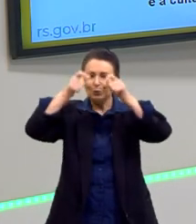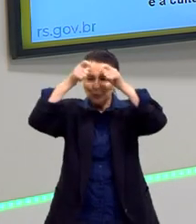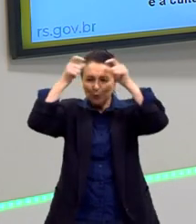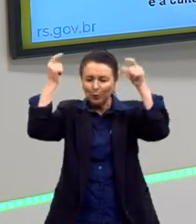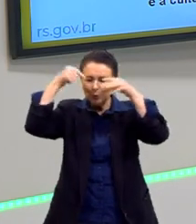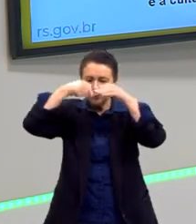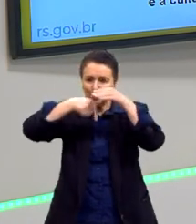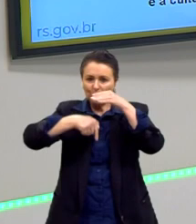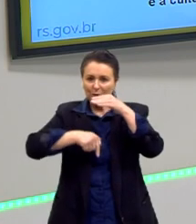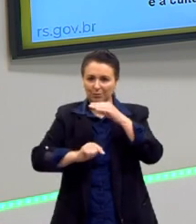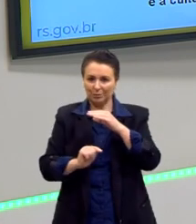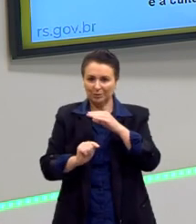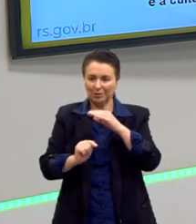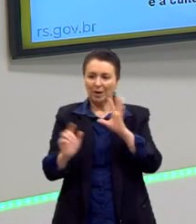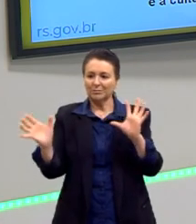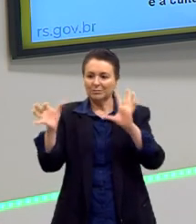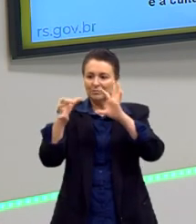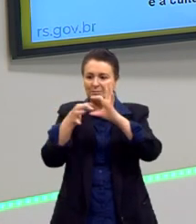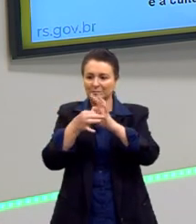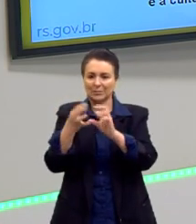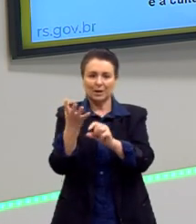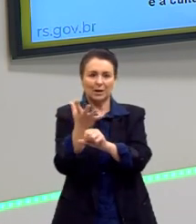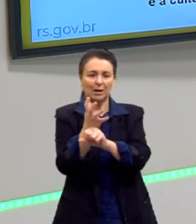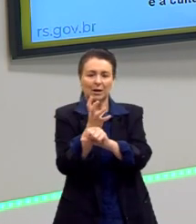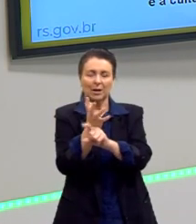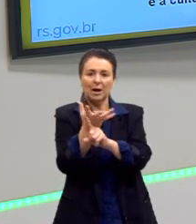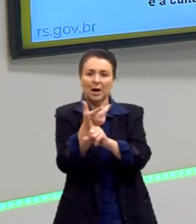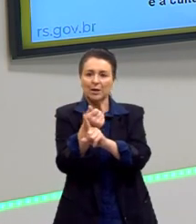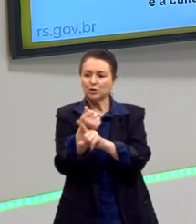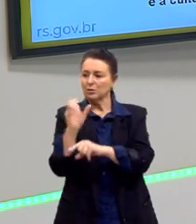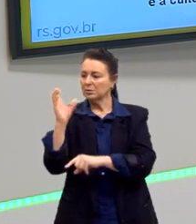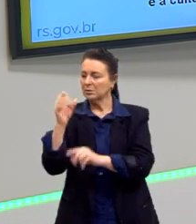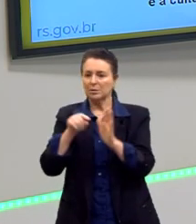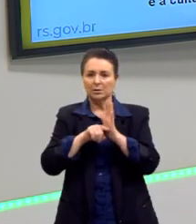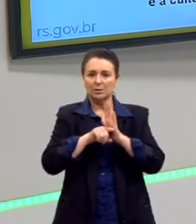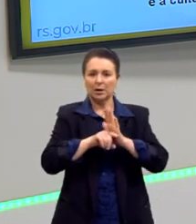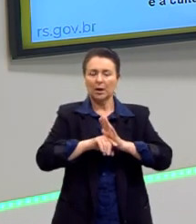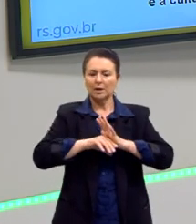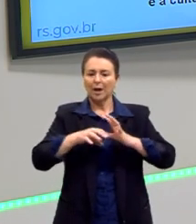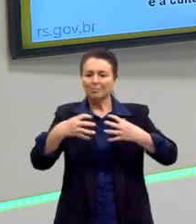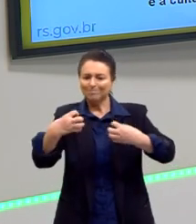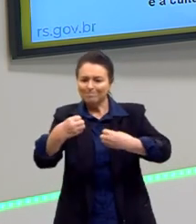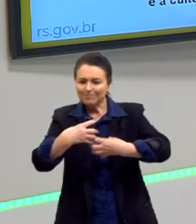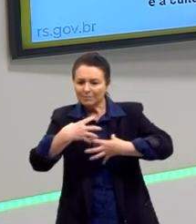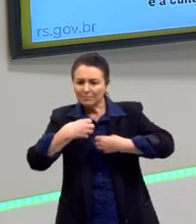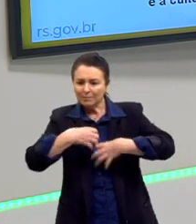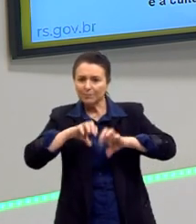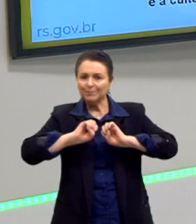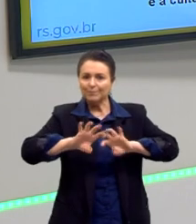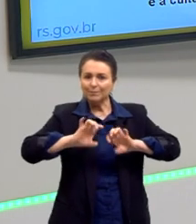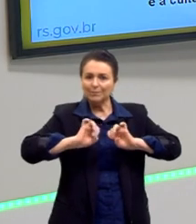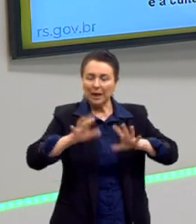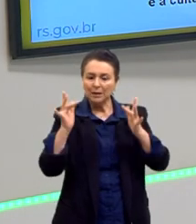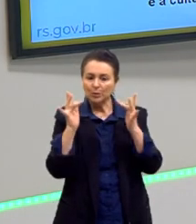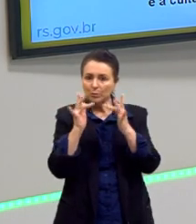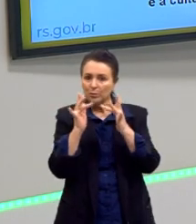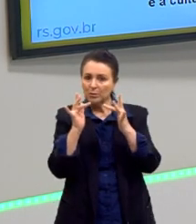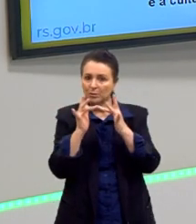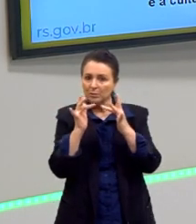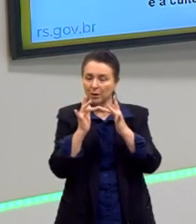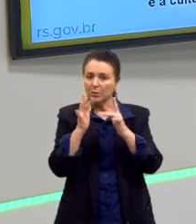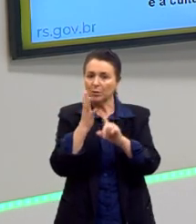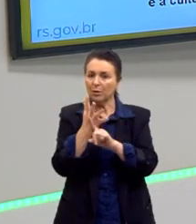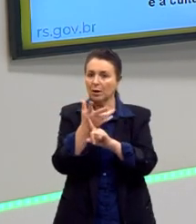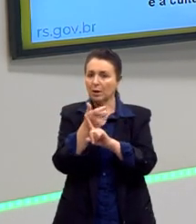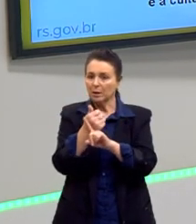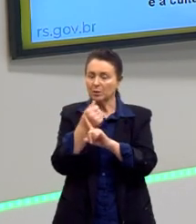entrelaçamento entre arte e ciência essa educação da sensibilidade esse contato com a arte né